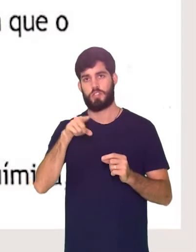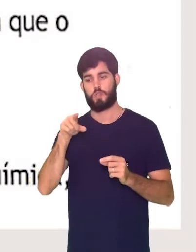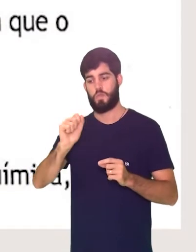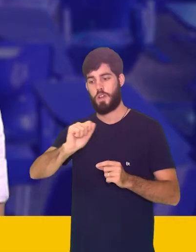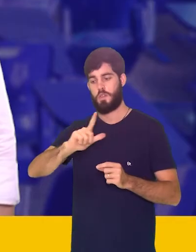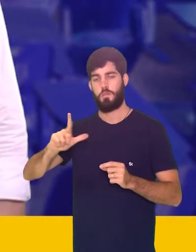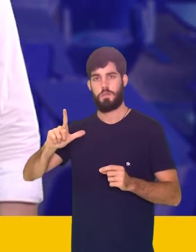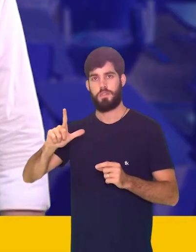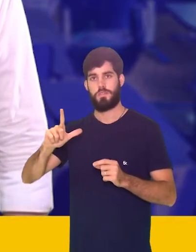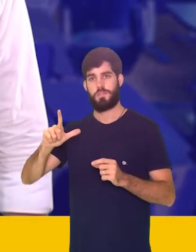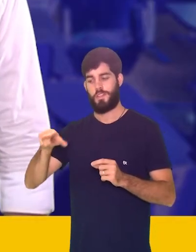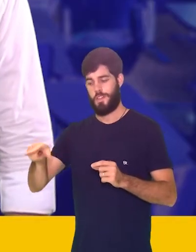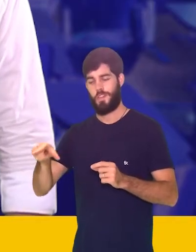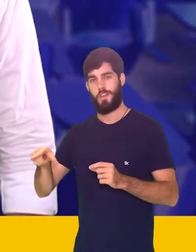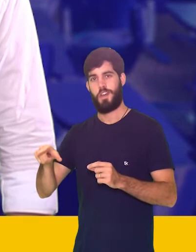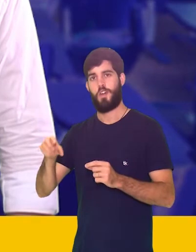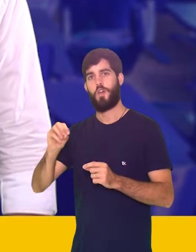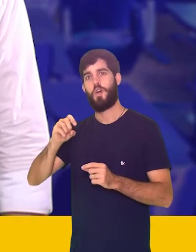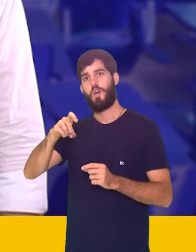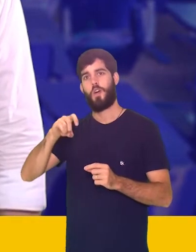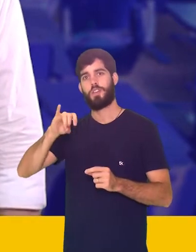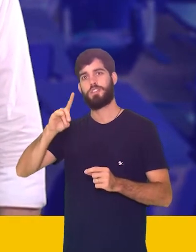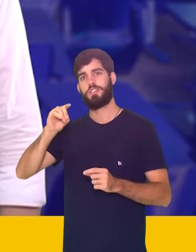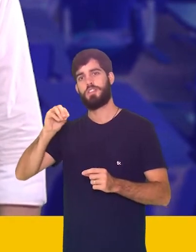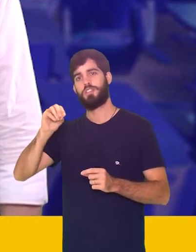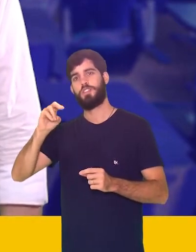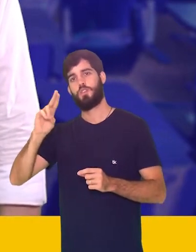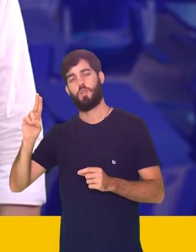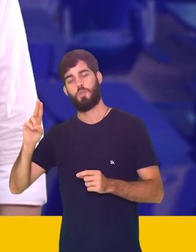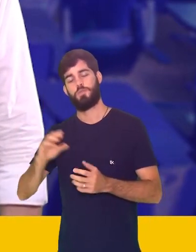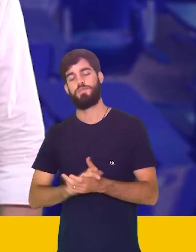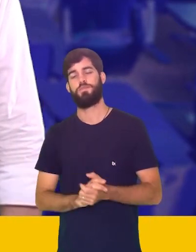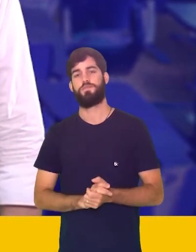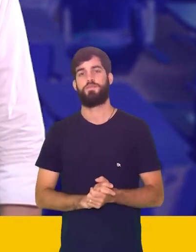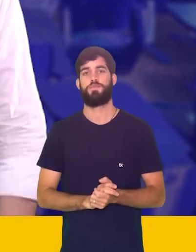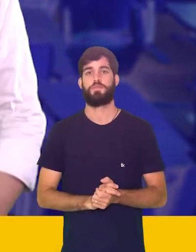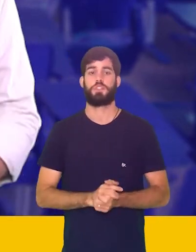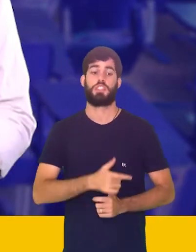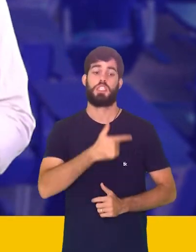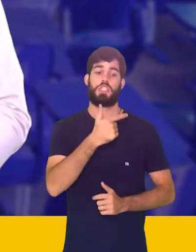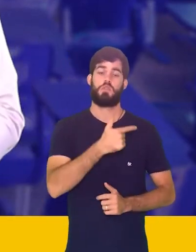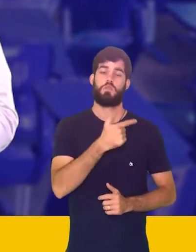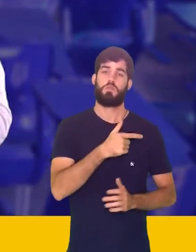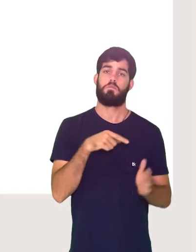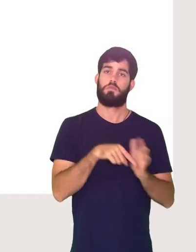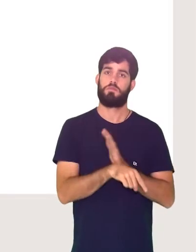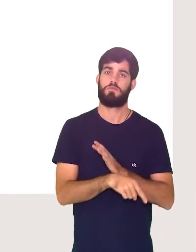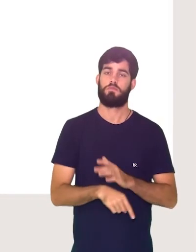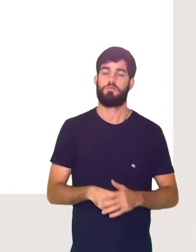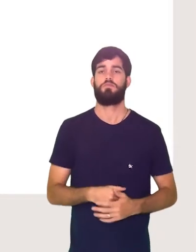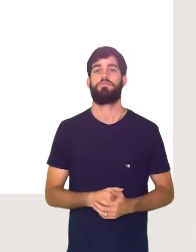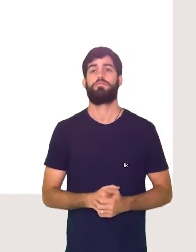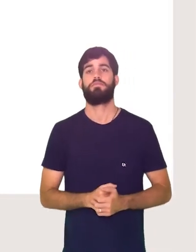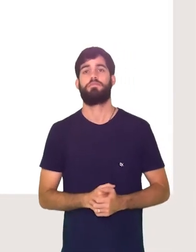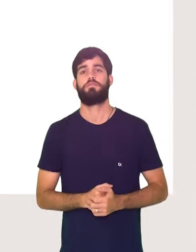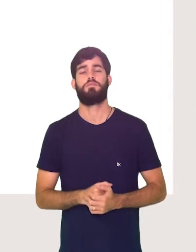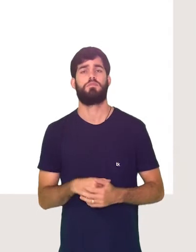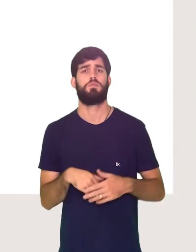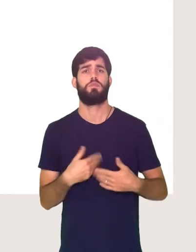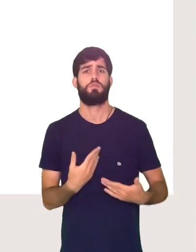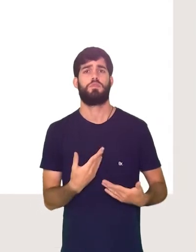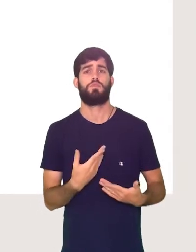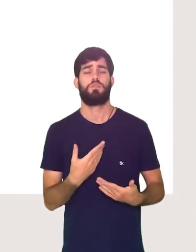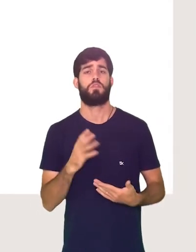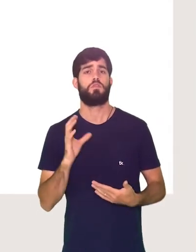bem. Uma segunda pergunta está aqui para vocês, e essa segunda pergunta ela diz assim: quando ocorre a